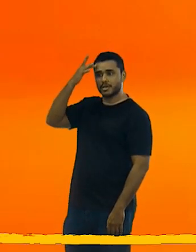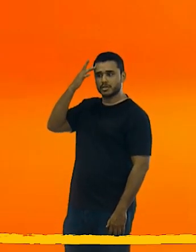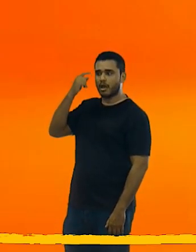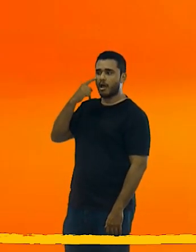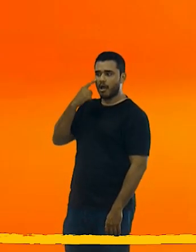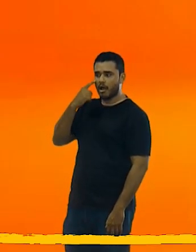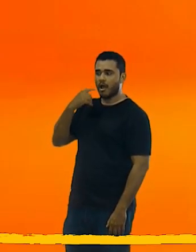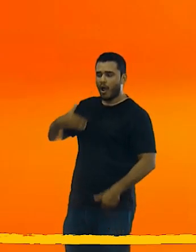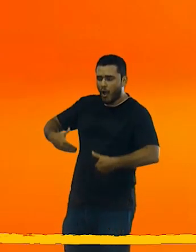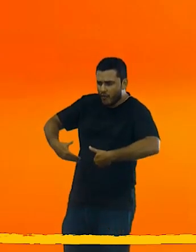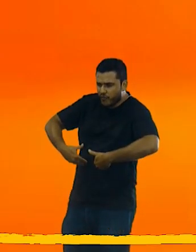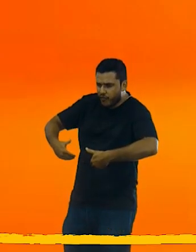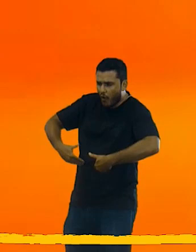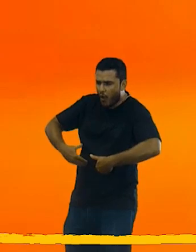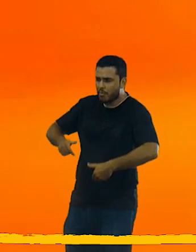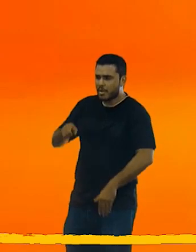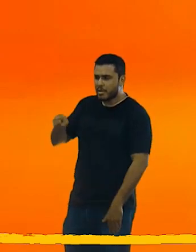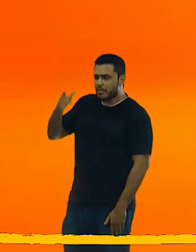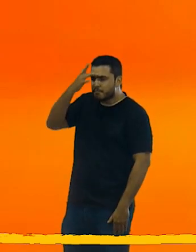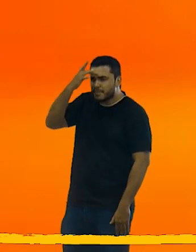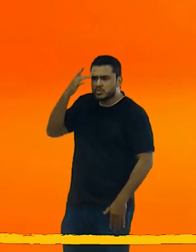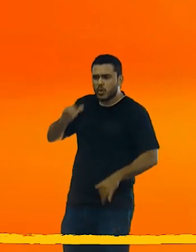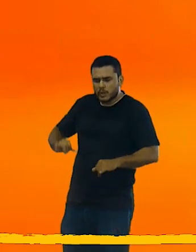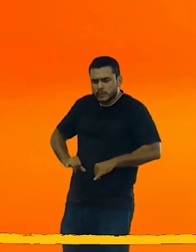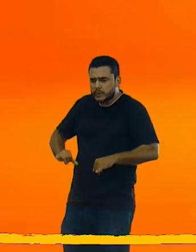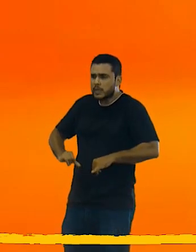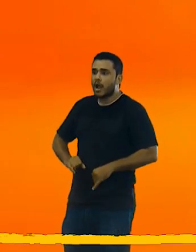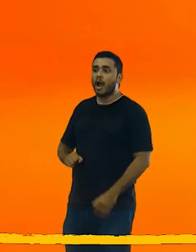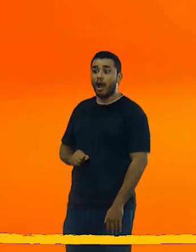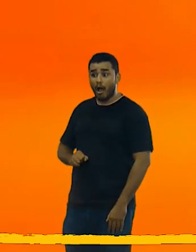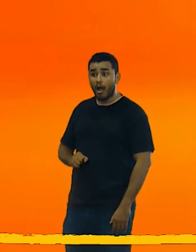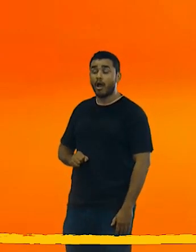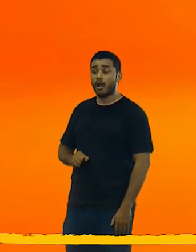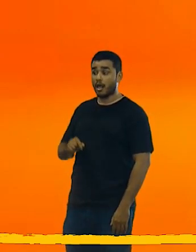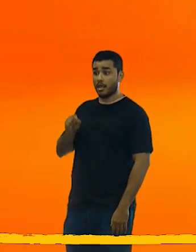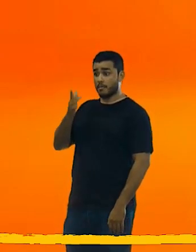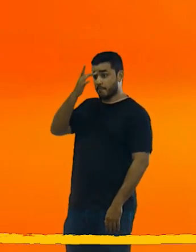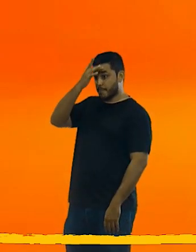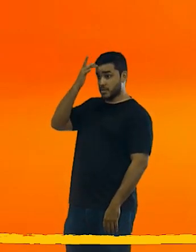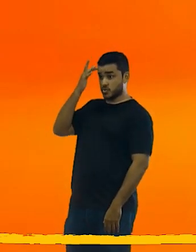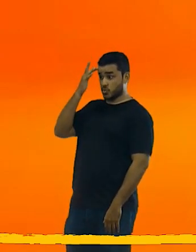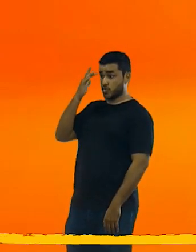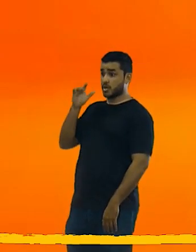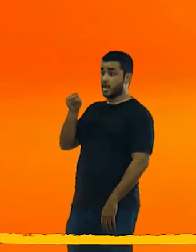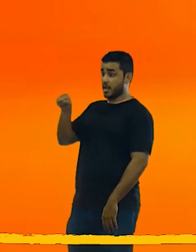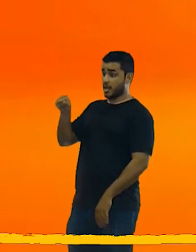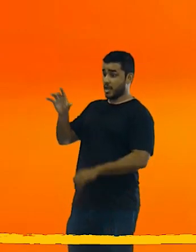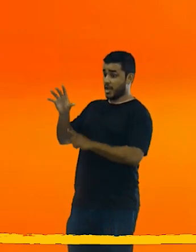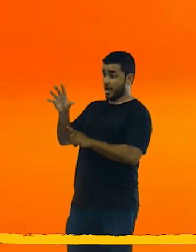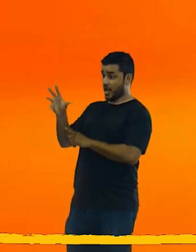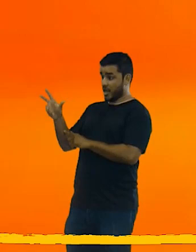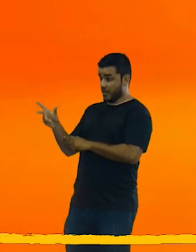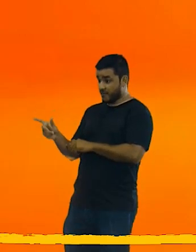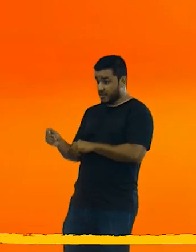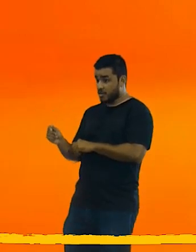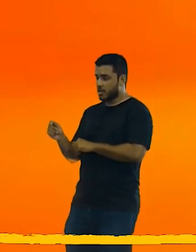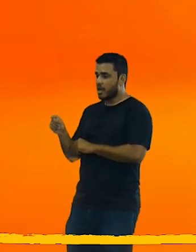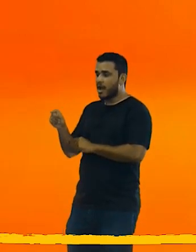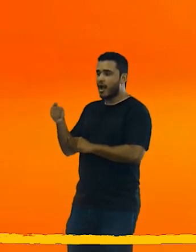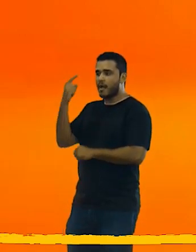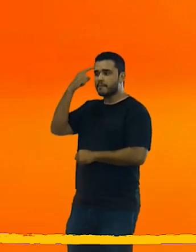e a marginalidade, estaria levando muitos da África a pensarem no